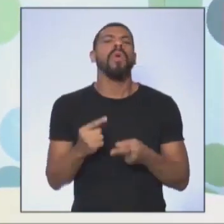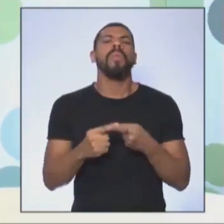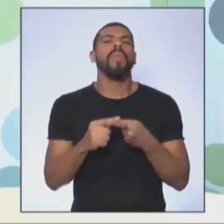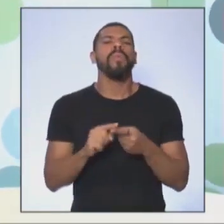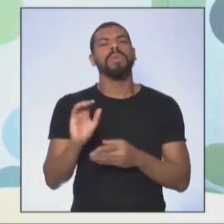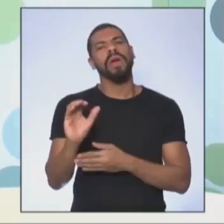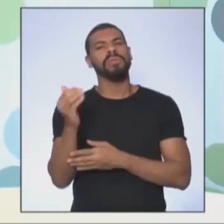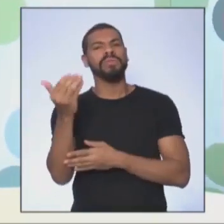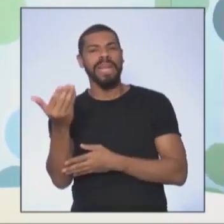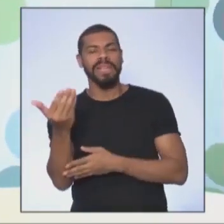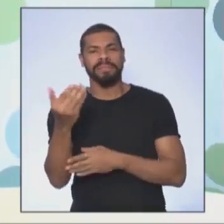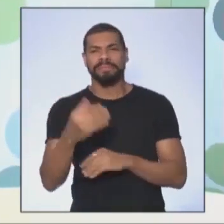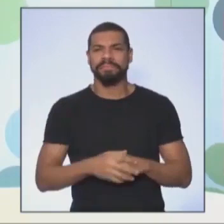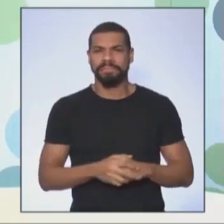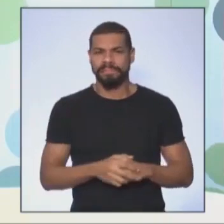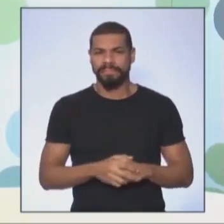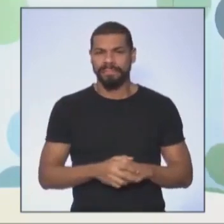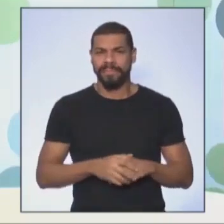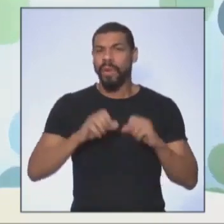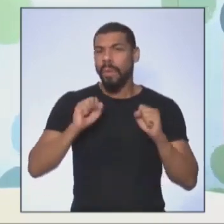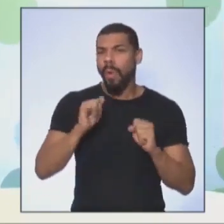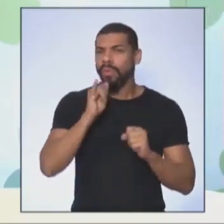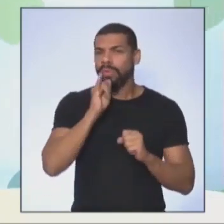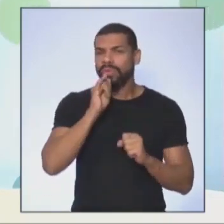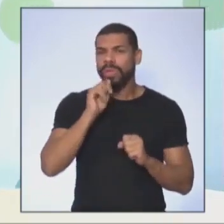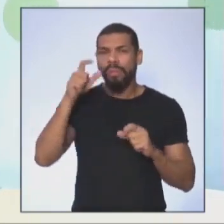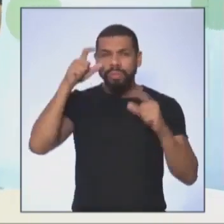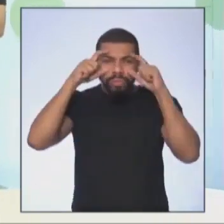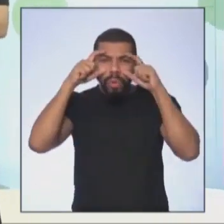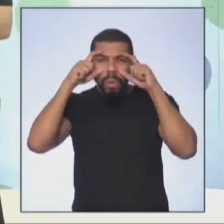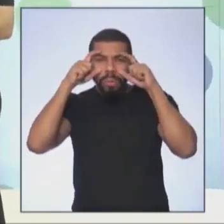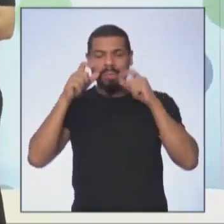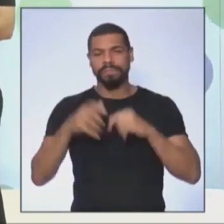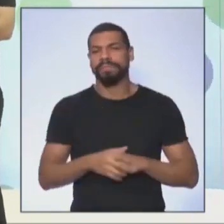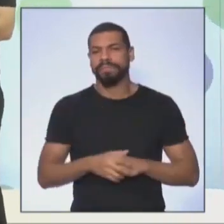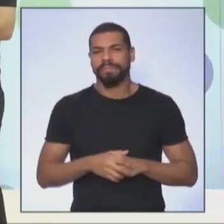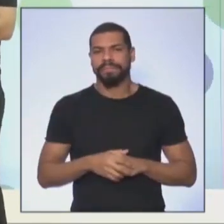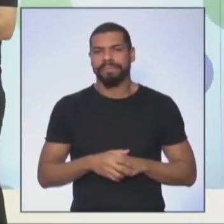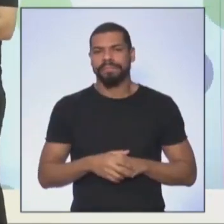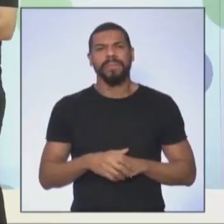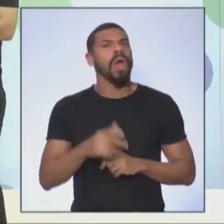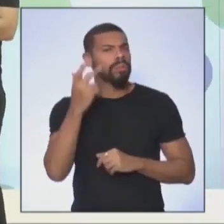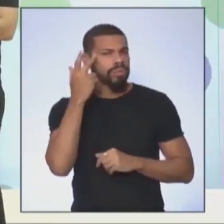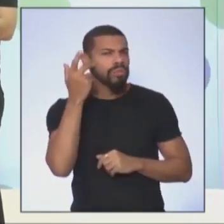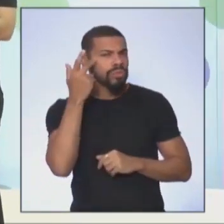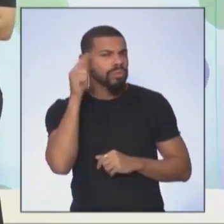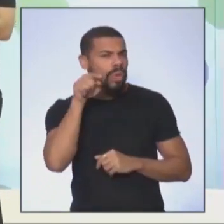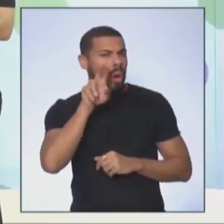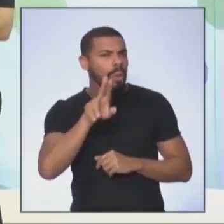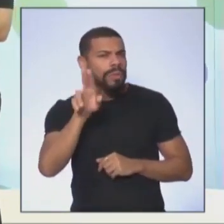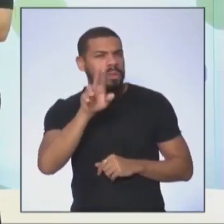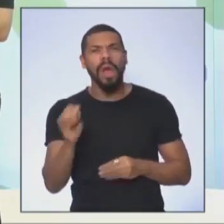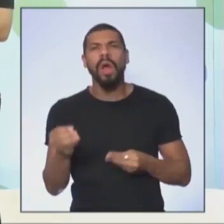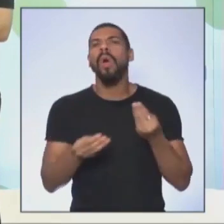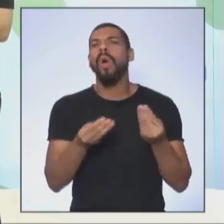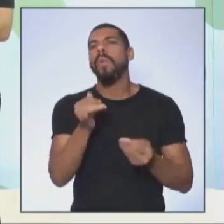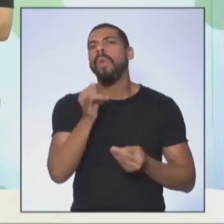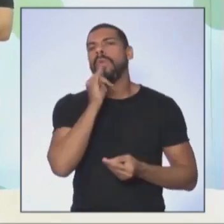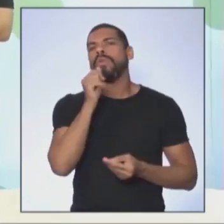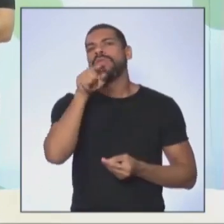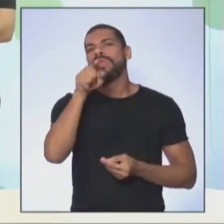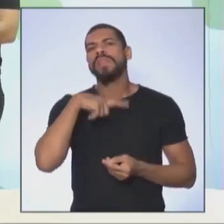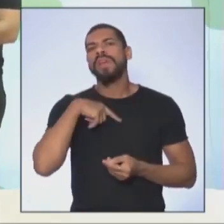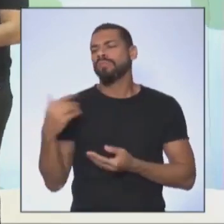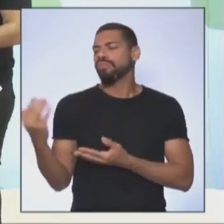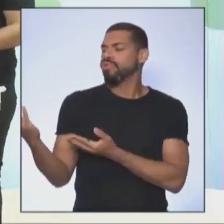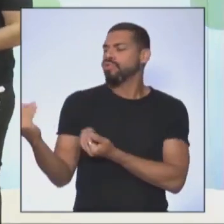usada? Ela pode ser usada em um óculos polarizado. Uma coisa bem simples. Agora, para que ele serve? Imagine você que seja um